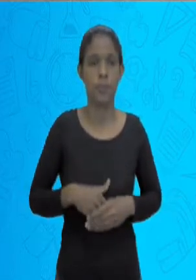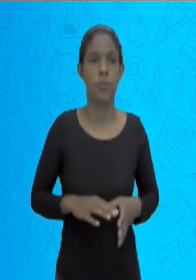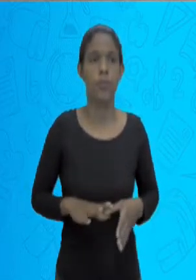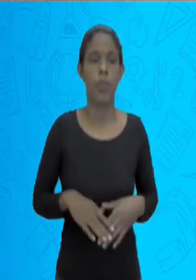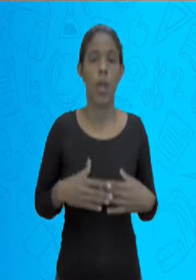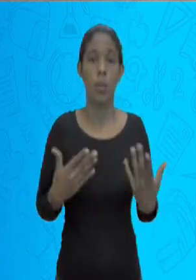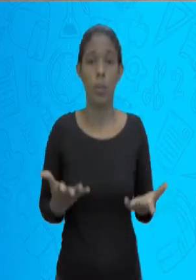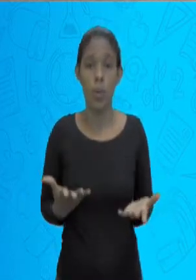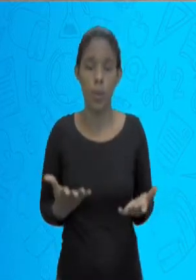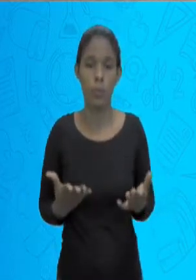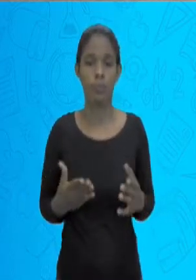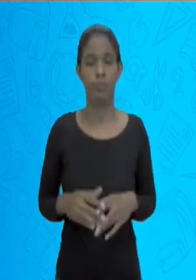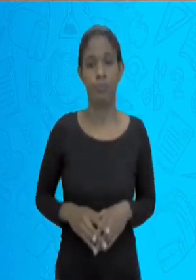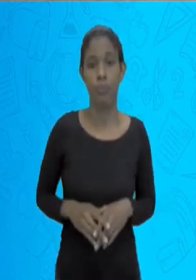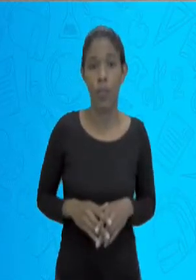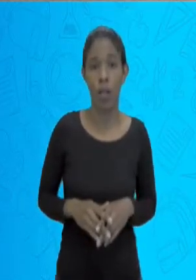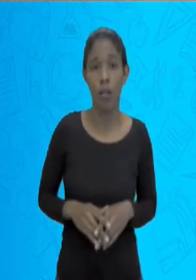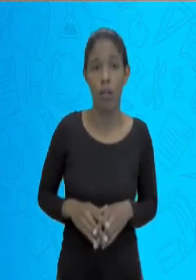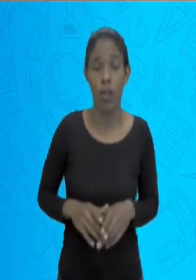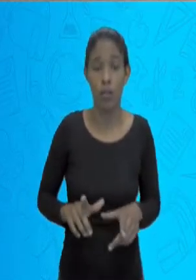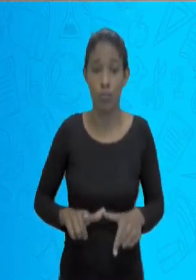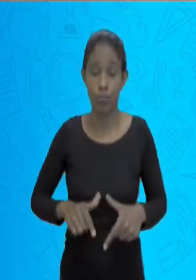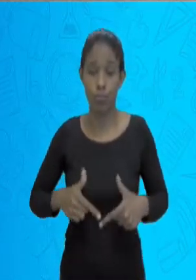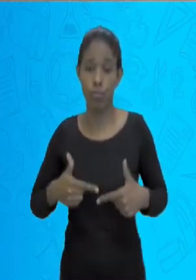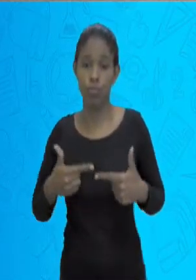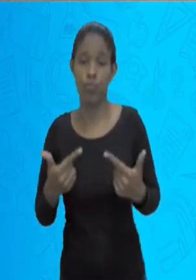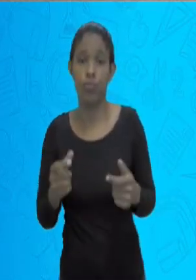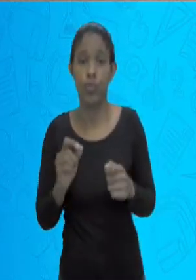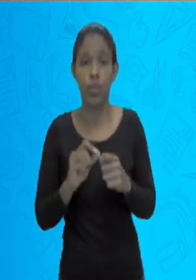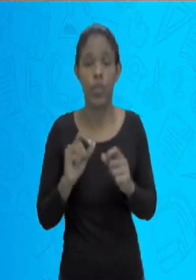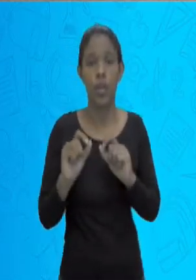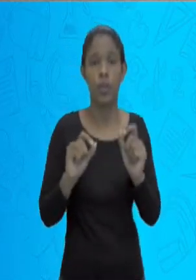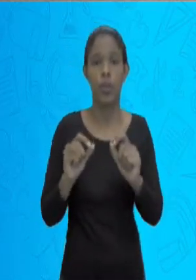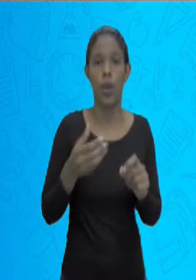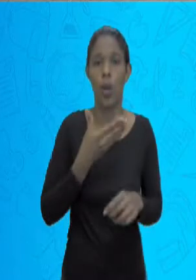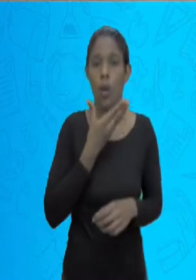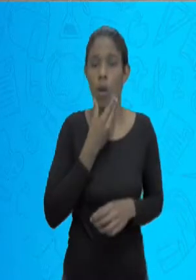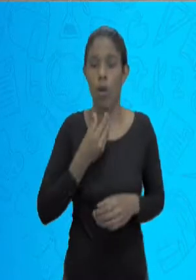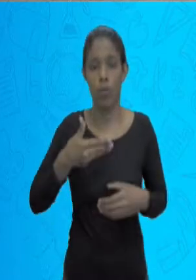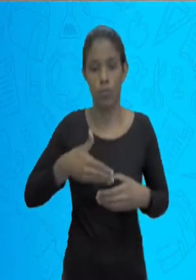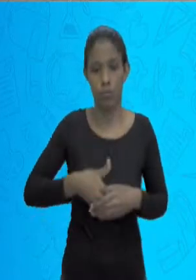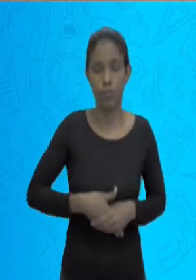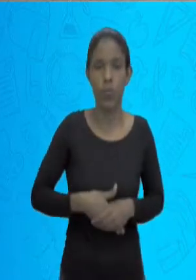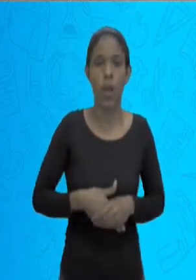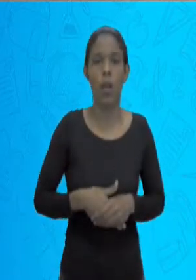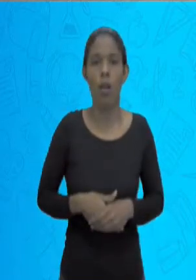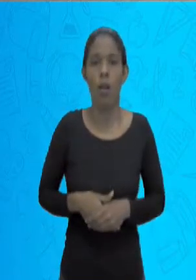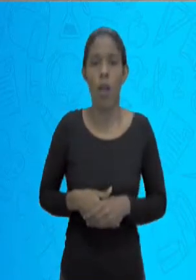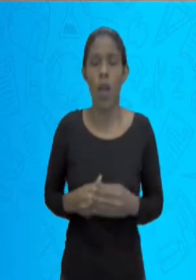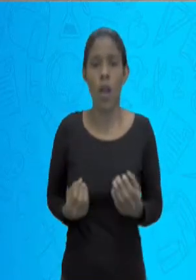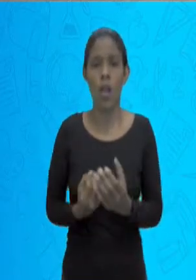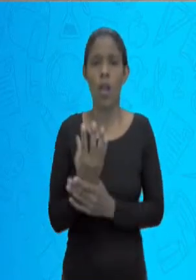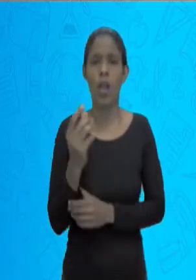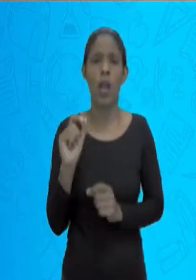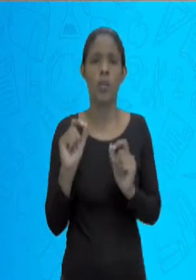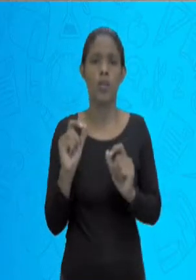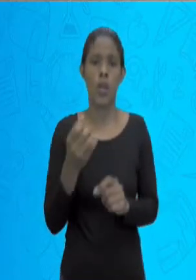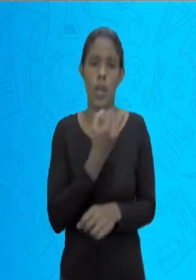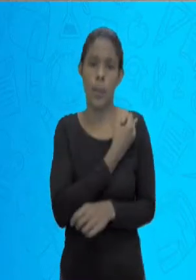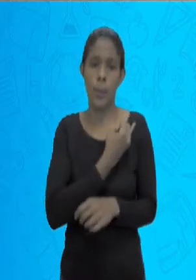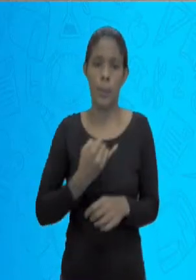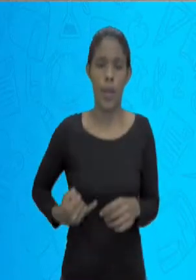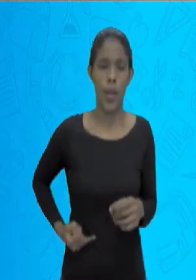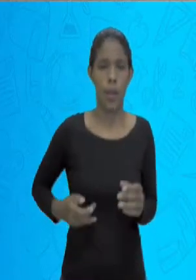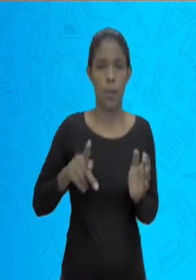Essas ações fizeram com que Bonaparte instituísse na Europa continental o Império Napoleônico,